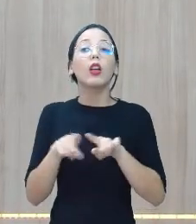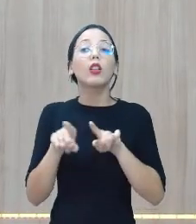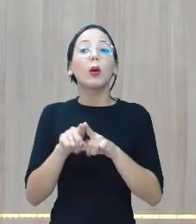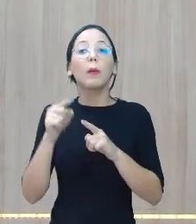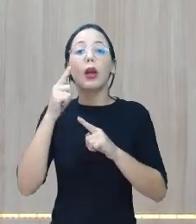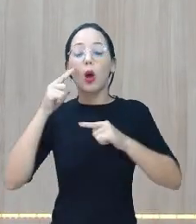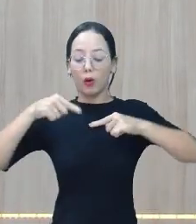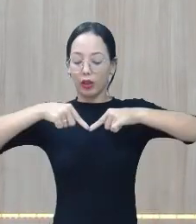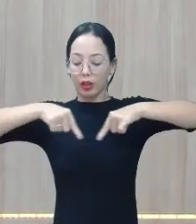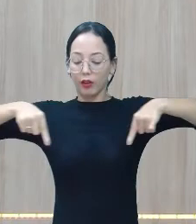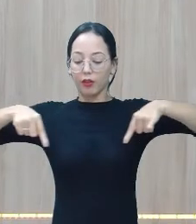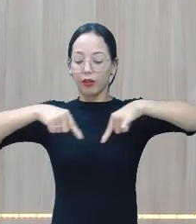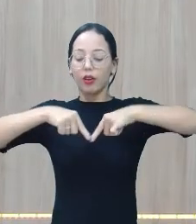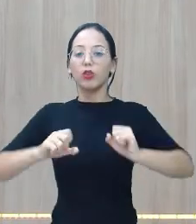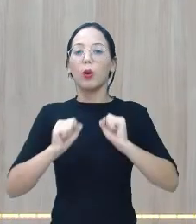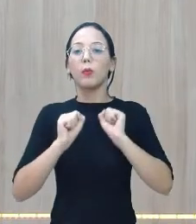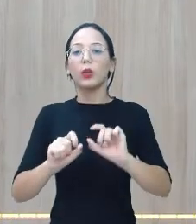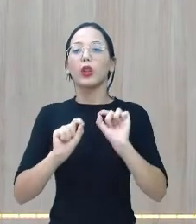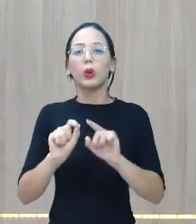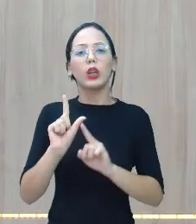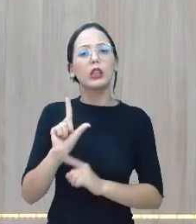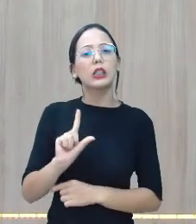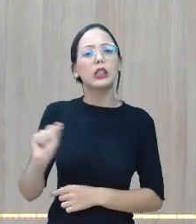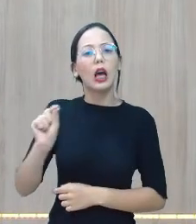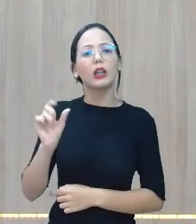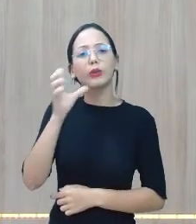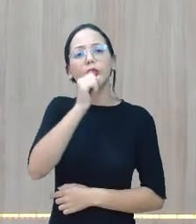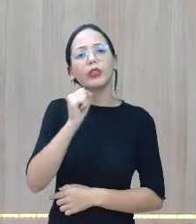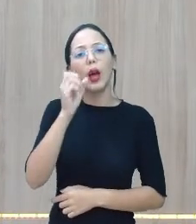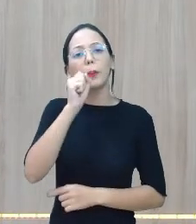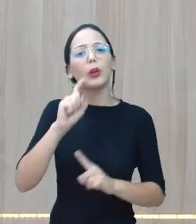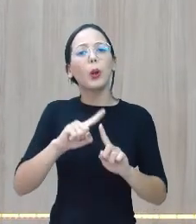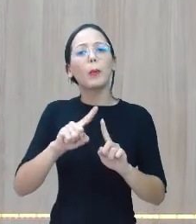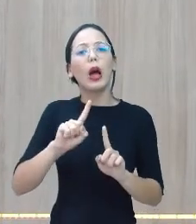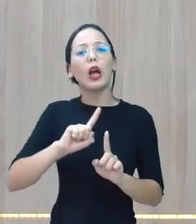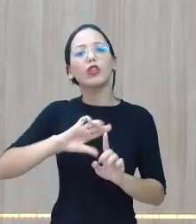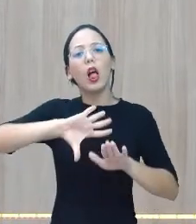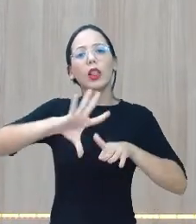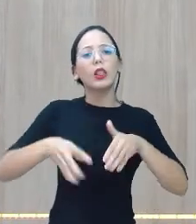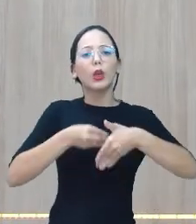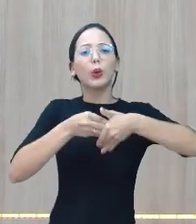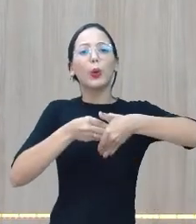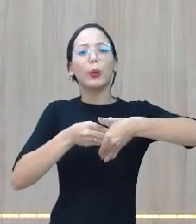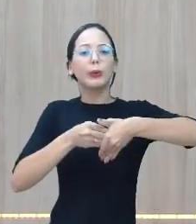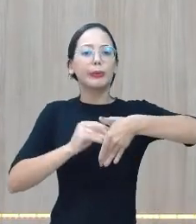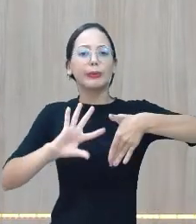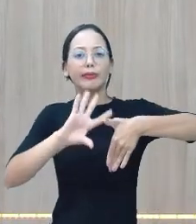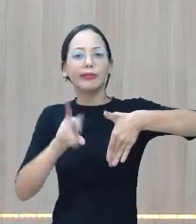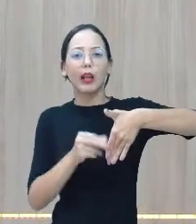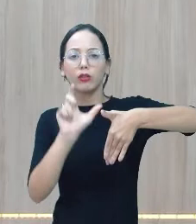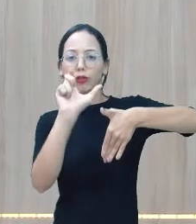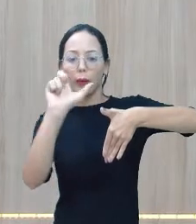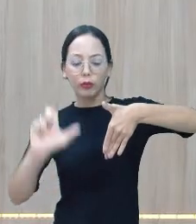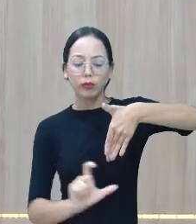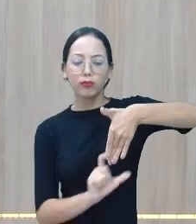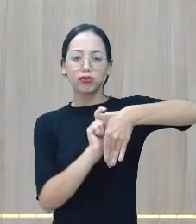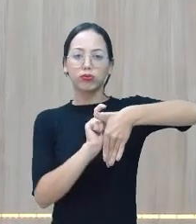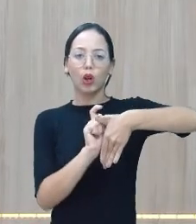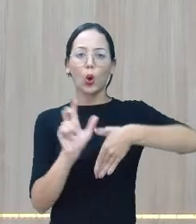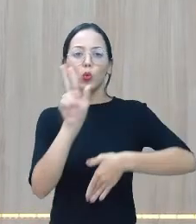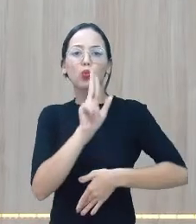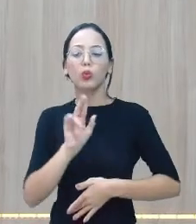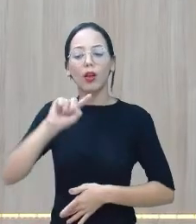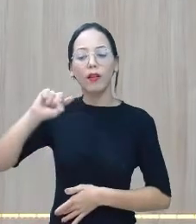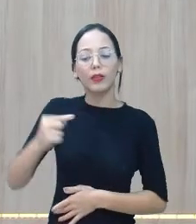aqui poderia ter sai no sábado, sai às 9 horas. Ao invés de ter o verbo sair, nós temos a